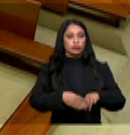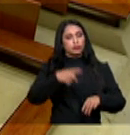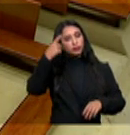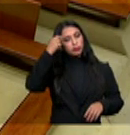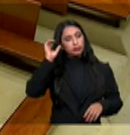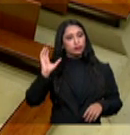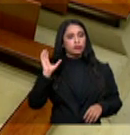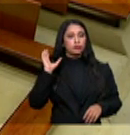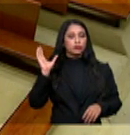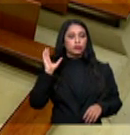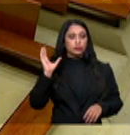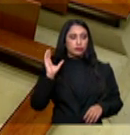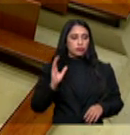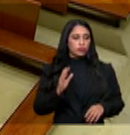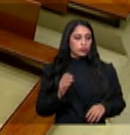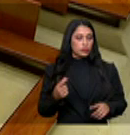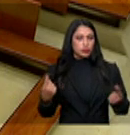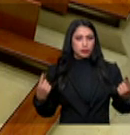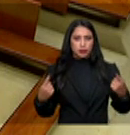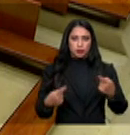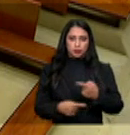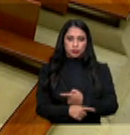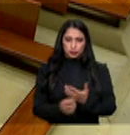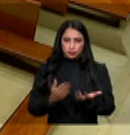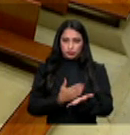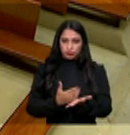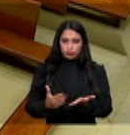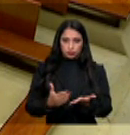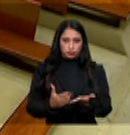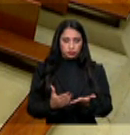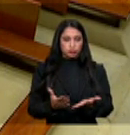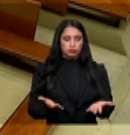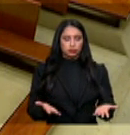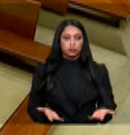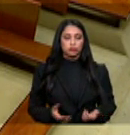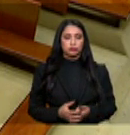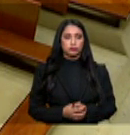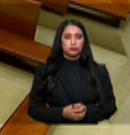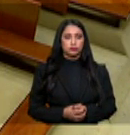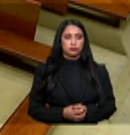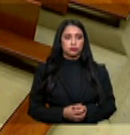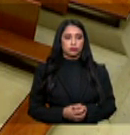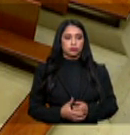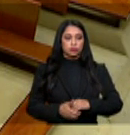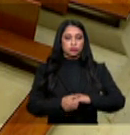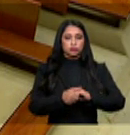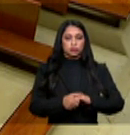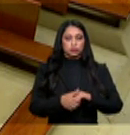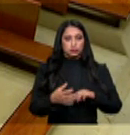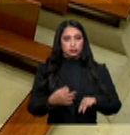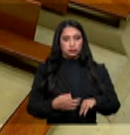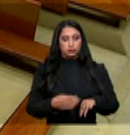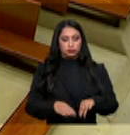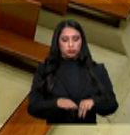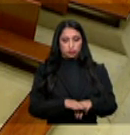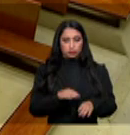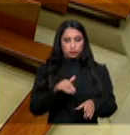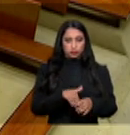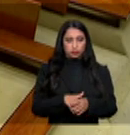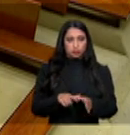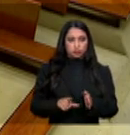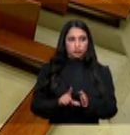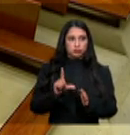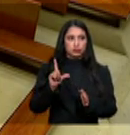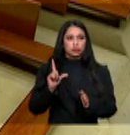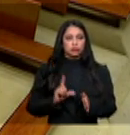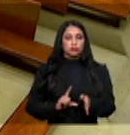Weber, que abriu divergência. O ministro Edson Fachin senta-se à lateral esquerda da mesa em formato da letra